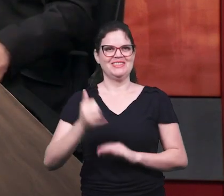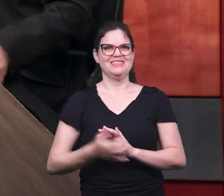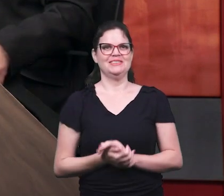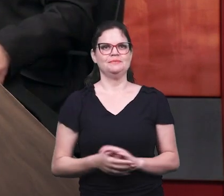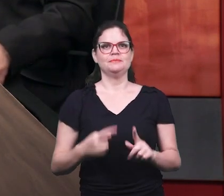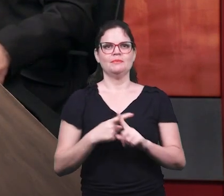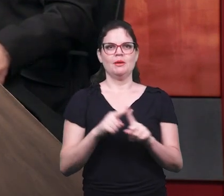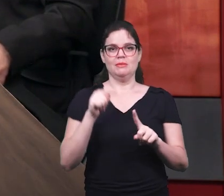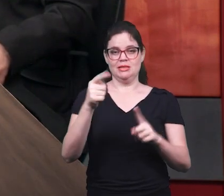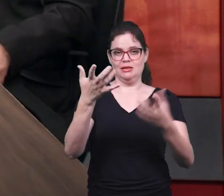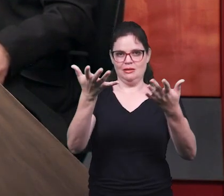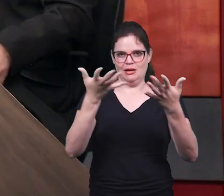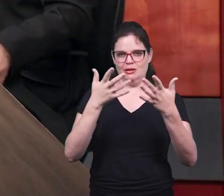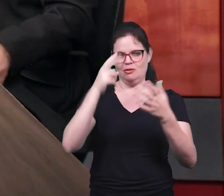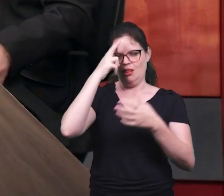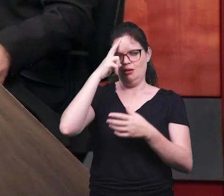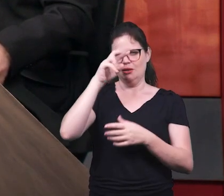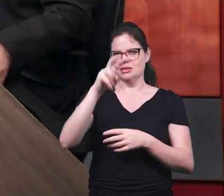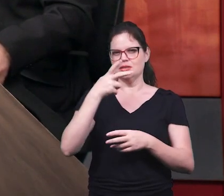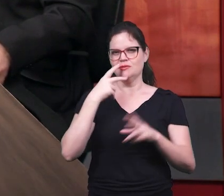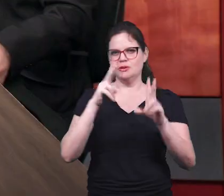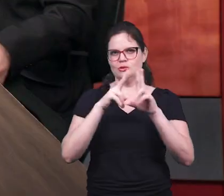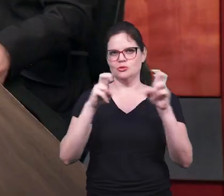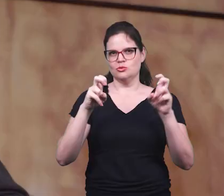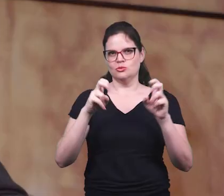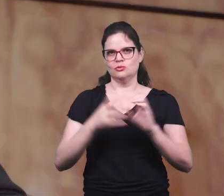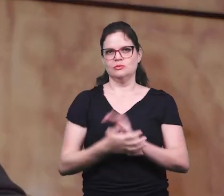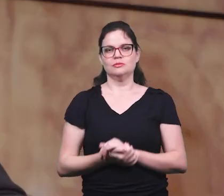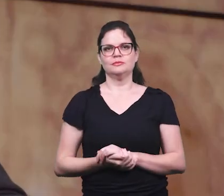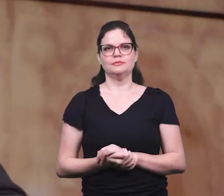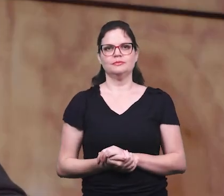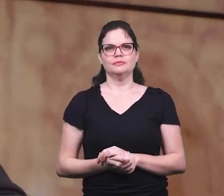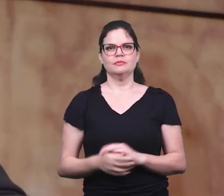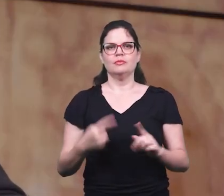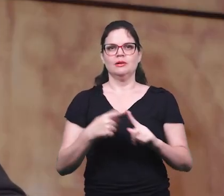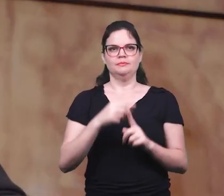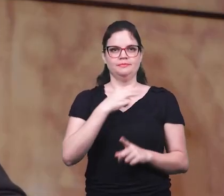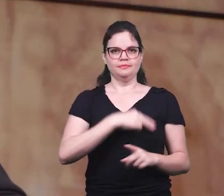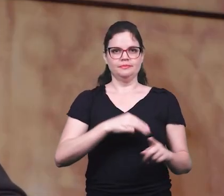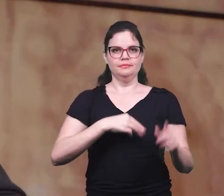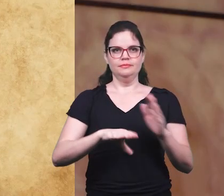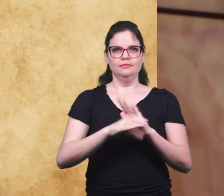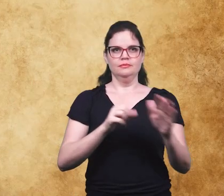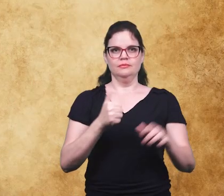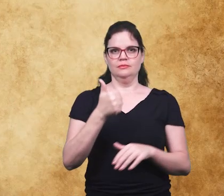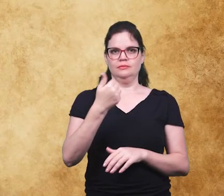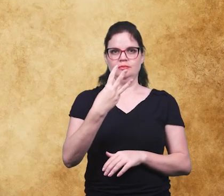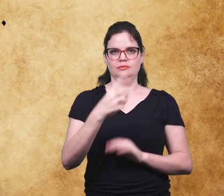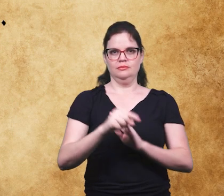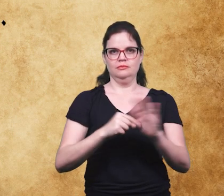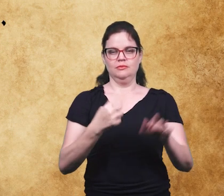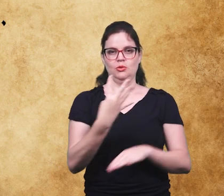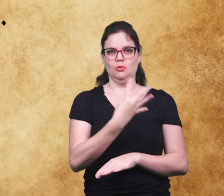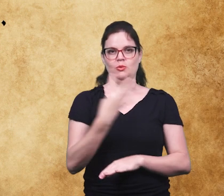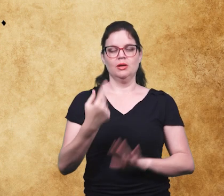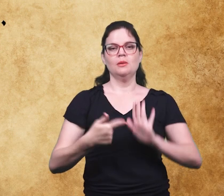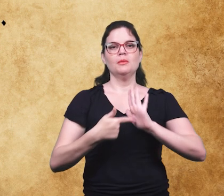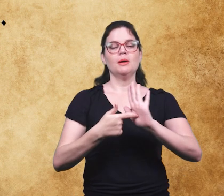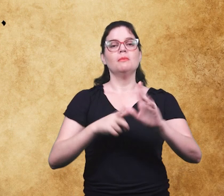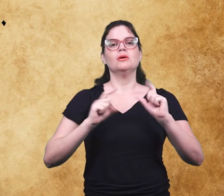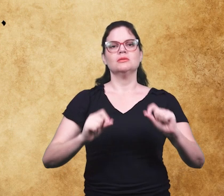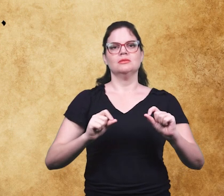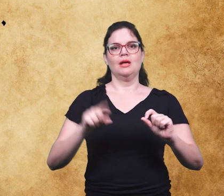Mas hoje... Agora, eu queria só lembrar, você falou um tema aí, não podemos esquecer, que sai em Mateus 13:44, fala do reino do céu